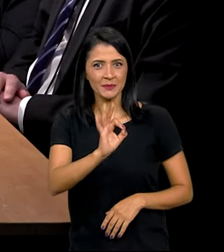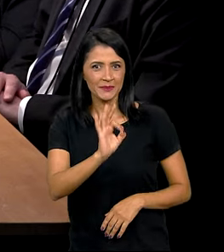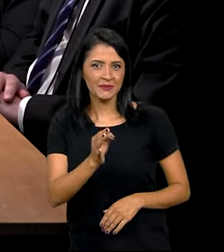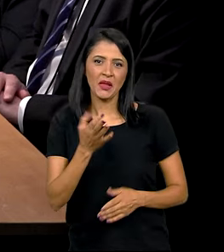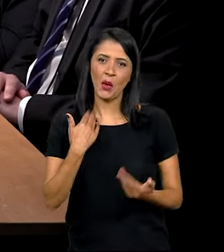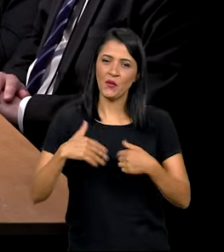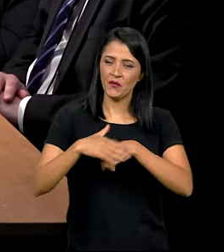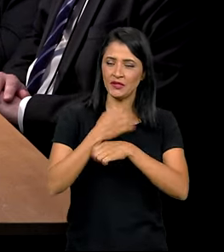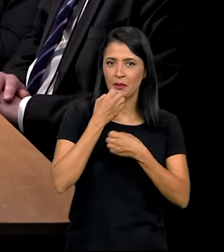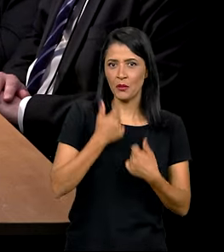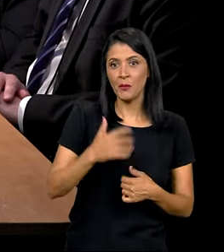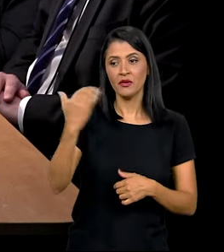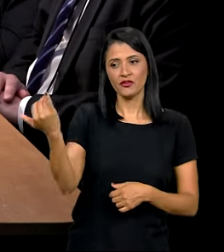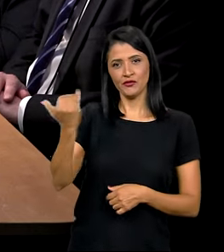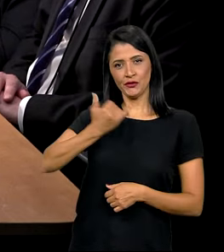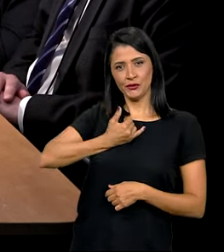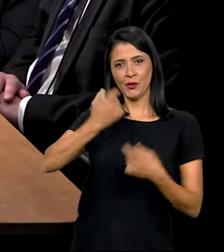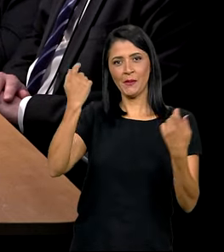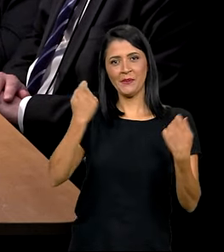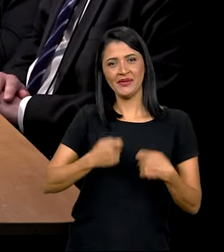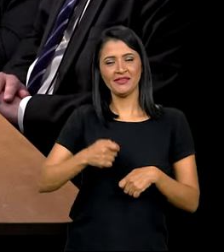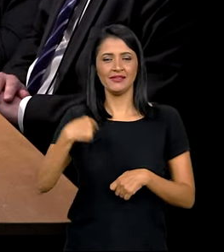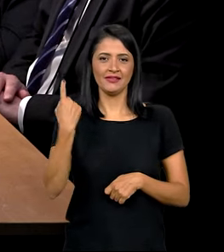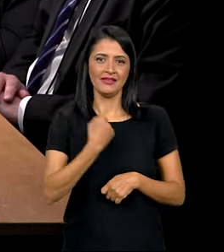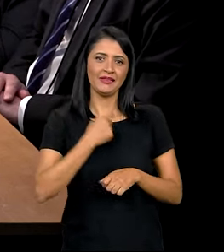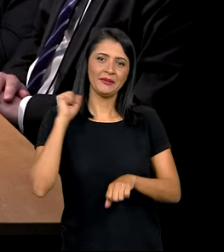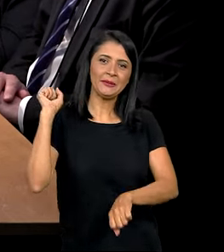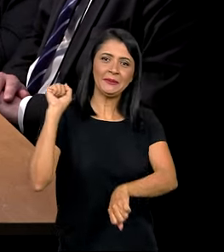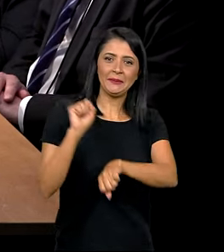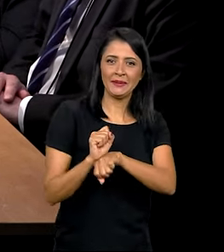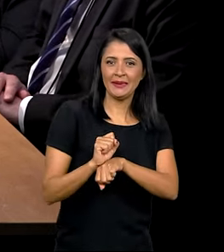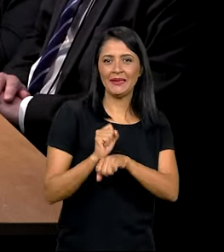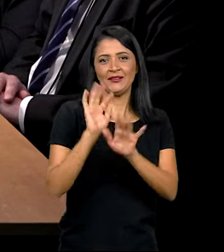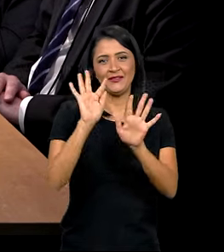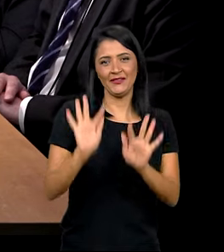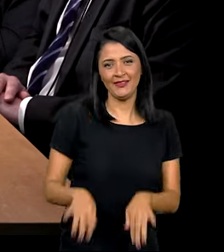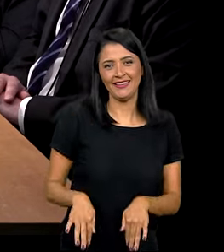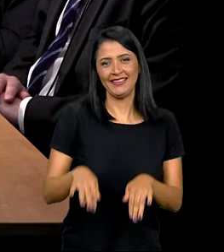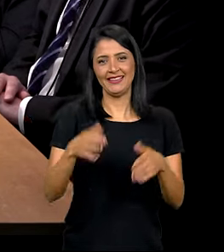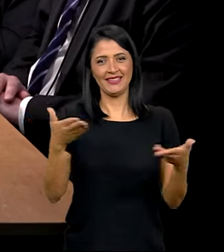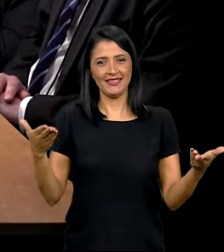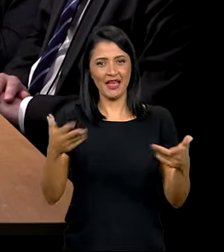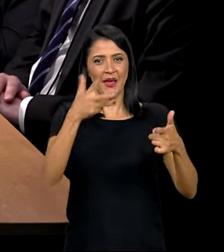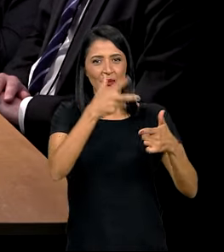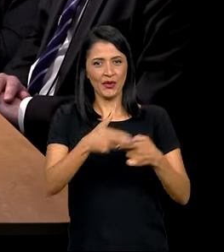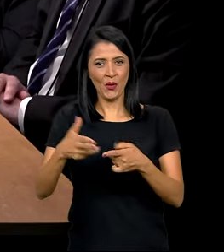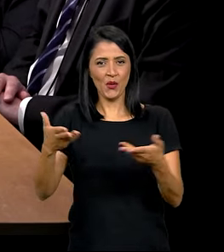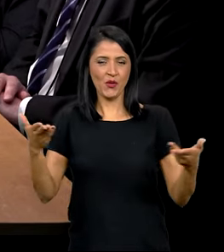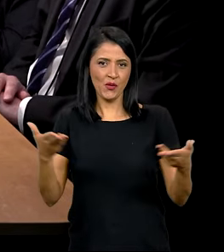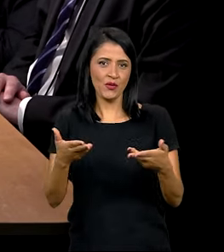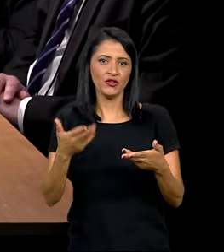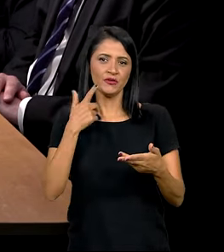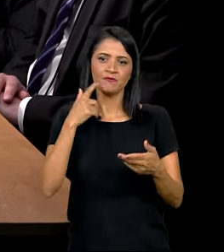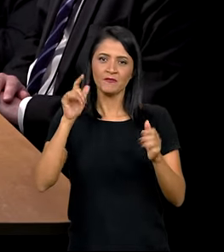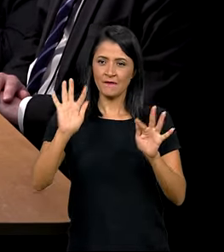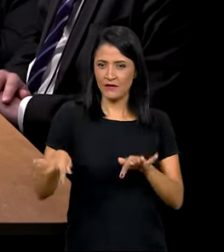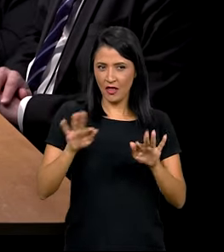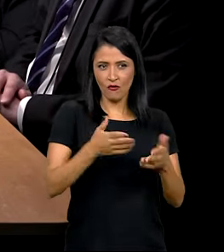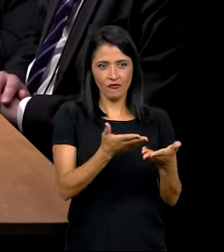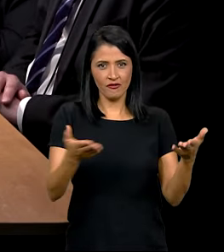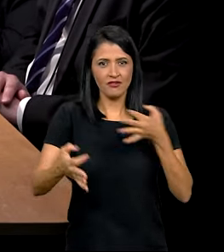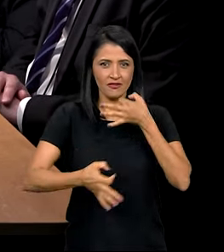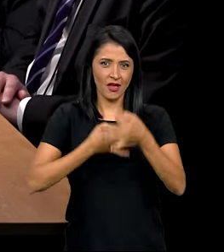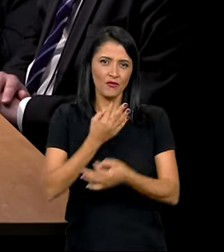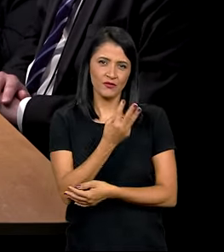uhum a conversa tá boa mas já me avisaram aqui que a gente precisa parar encerrar o Episódio de hoje as